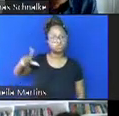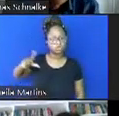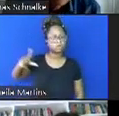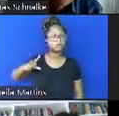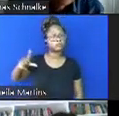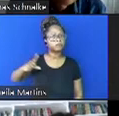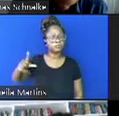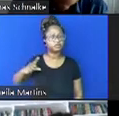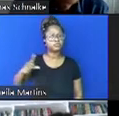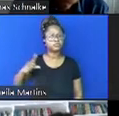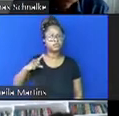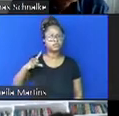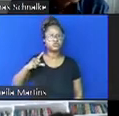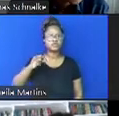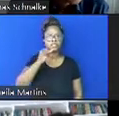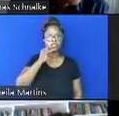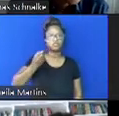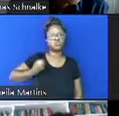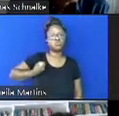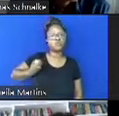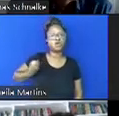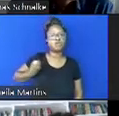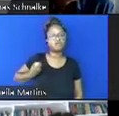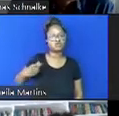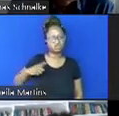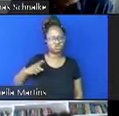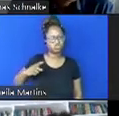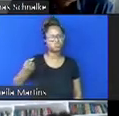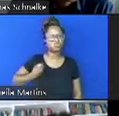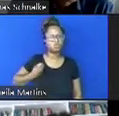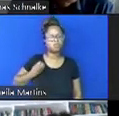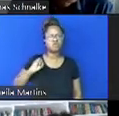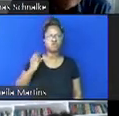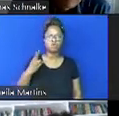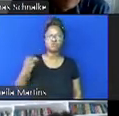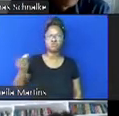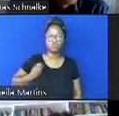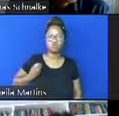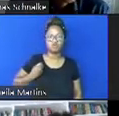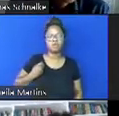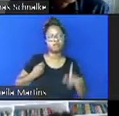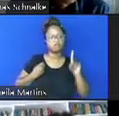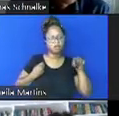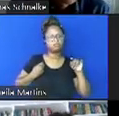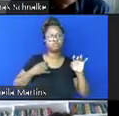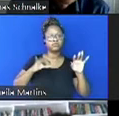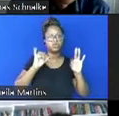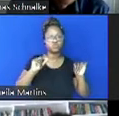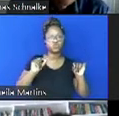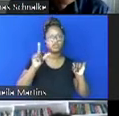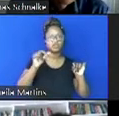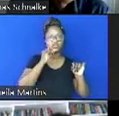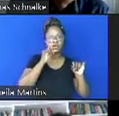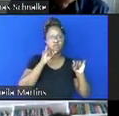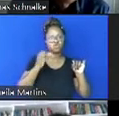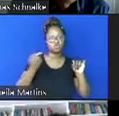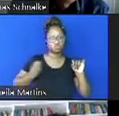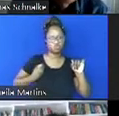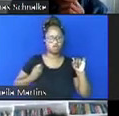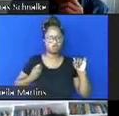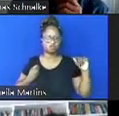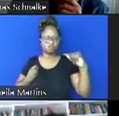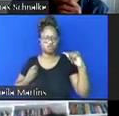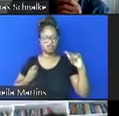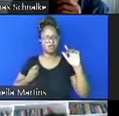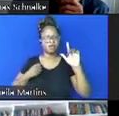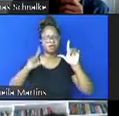um círculo de números e ou uma linha de números, e esses números levam então a legenda que pode ser lida. Mas